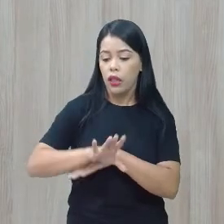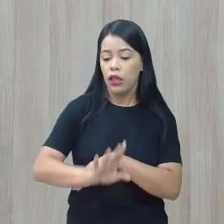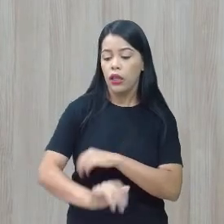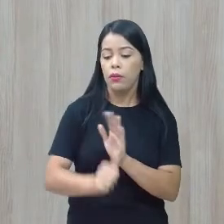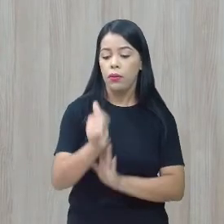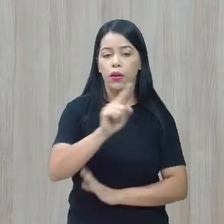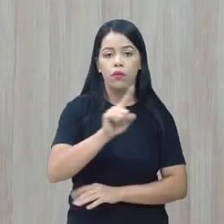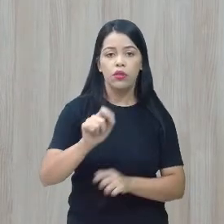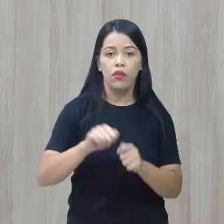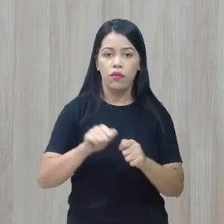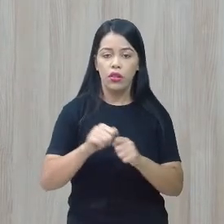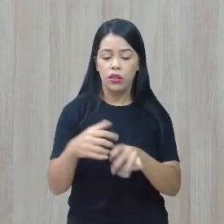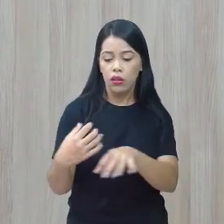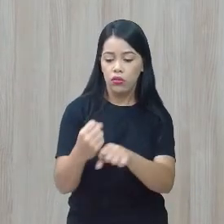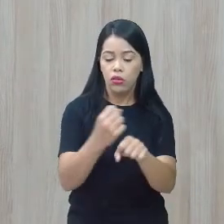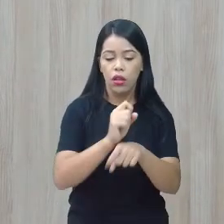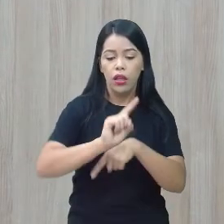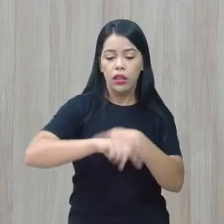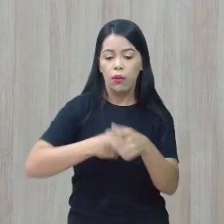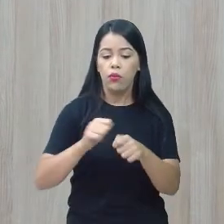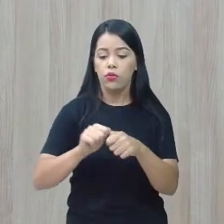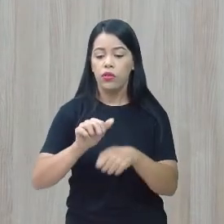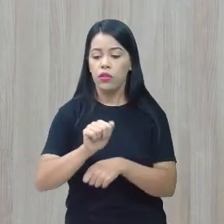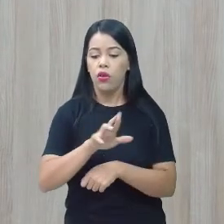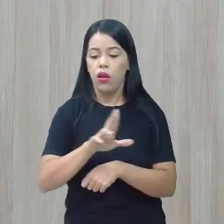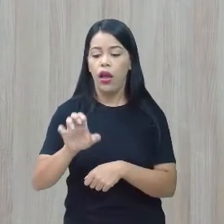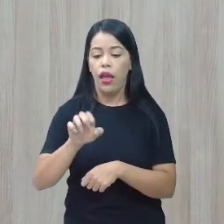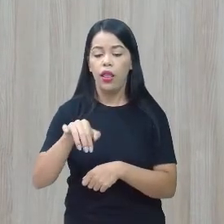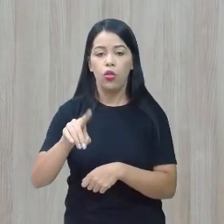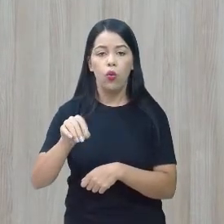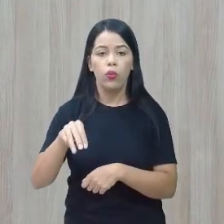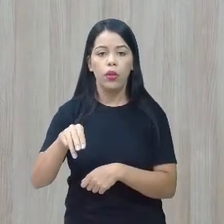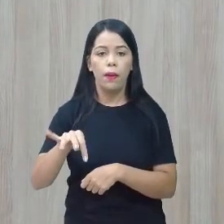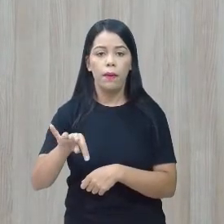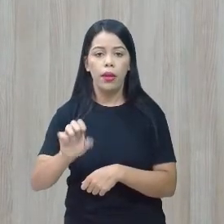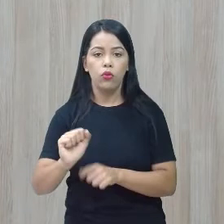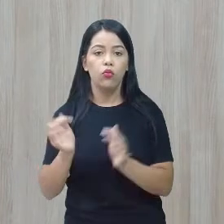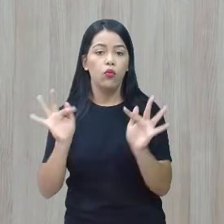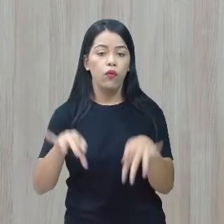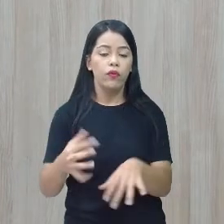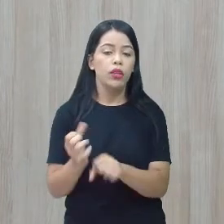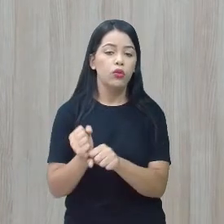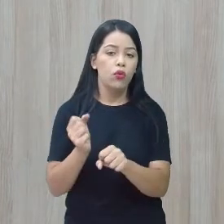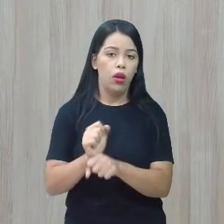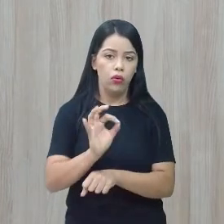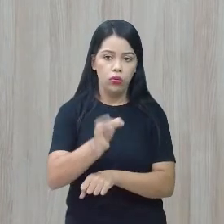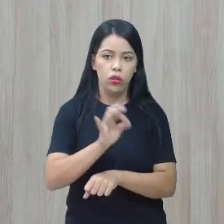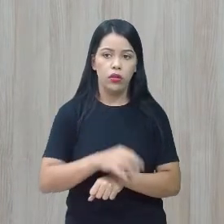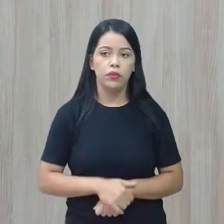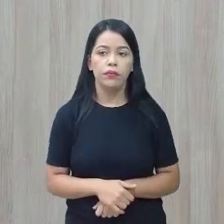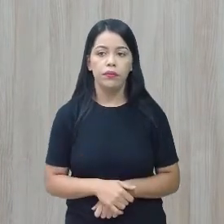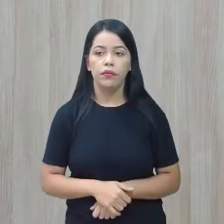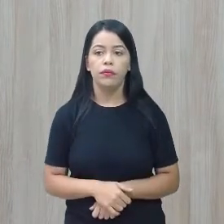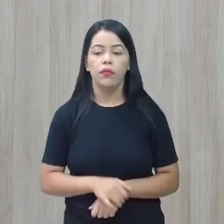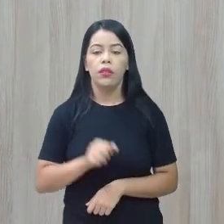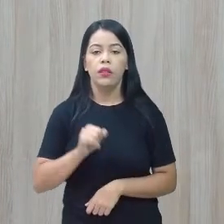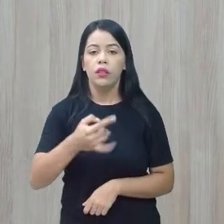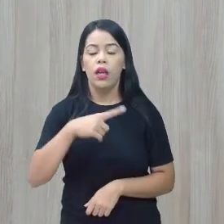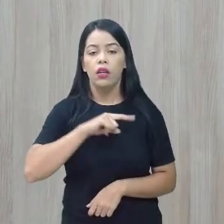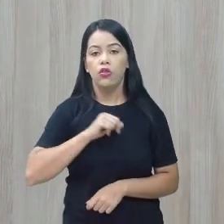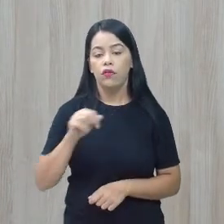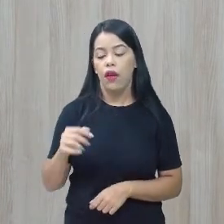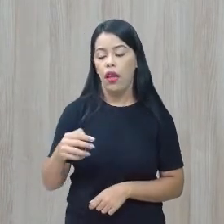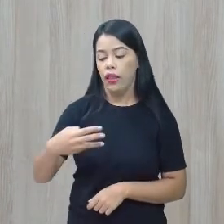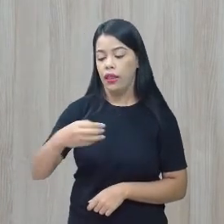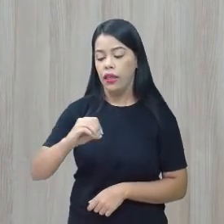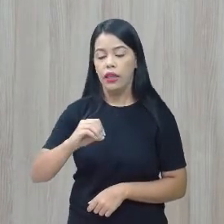as operações e o arredondamento só ser feito no final desse cálculo ser realizado, tá certo? Se a gente fosse arredondar esse